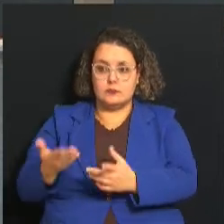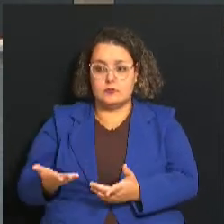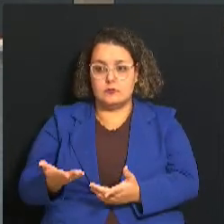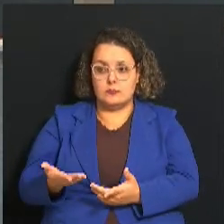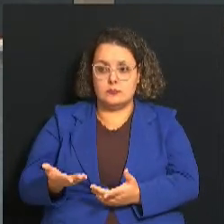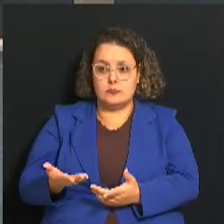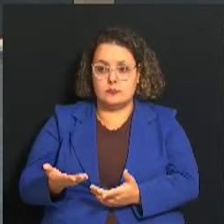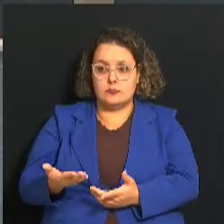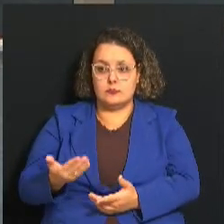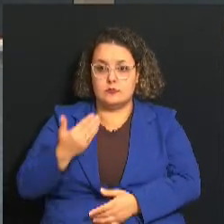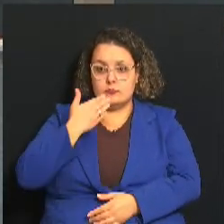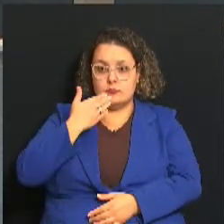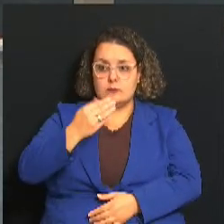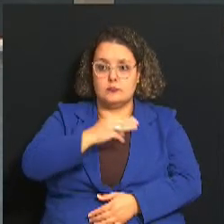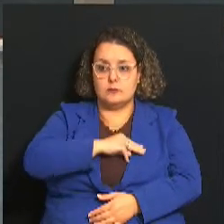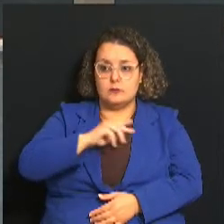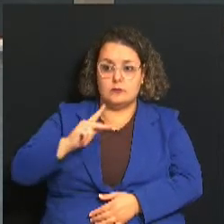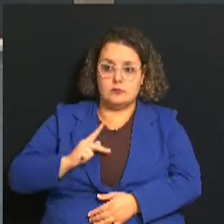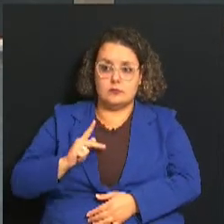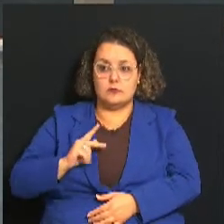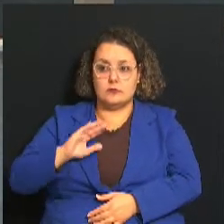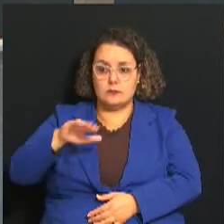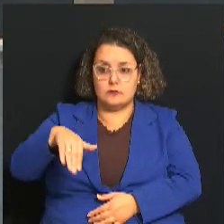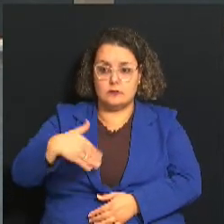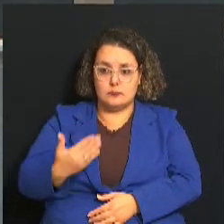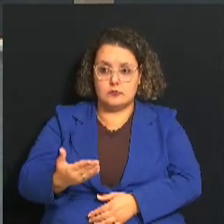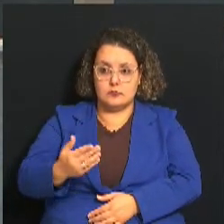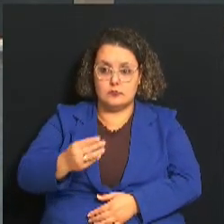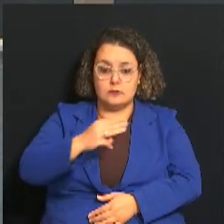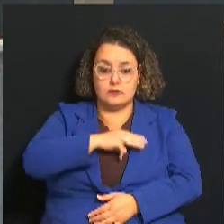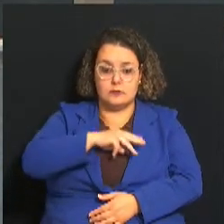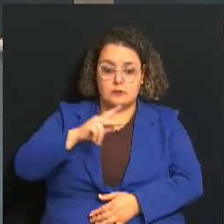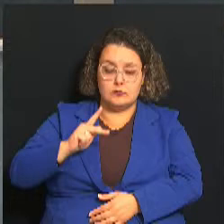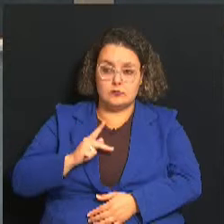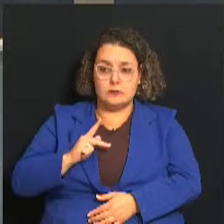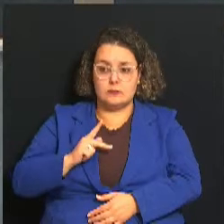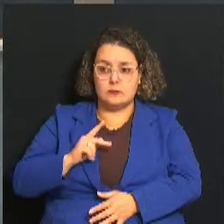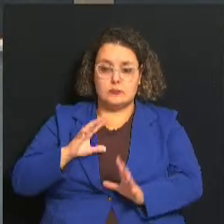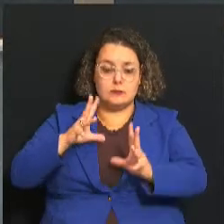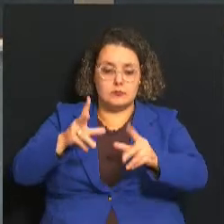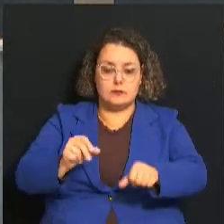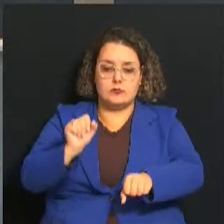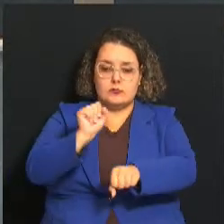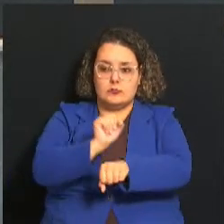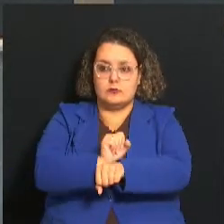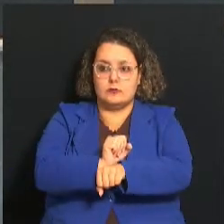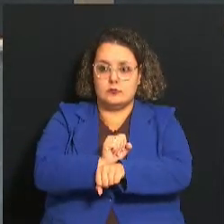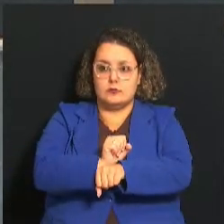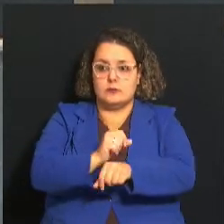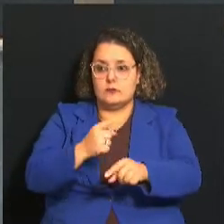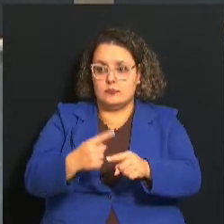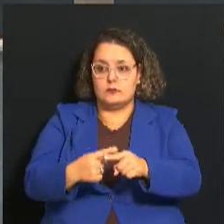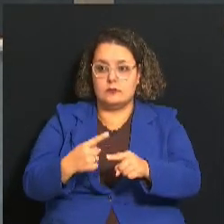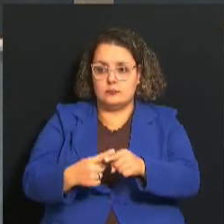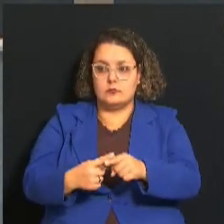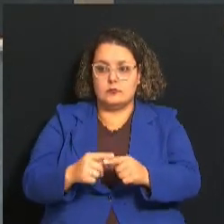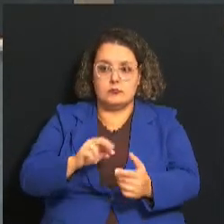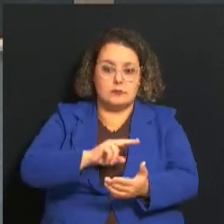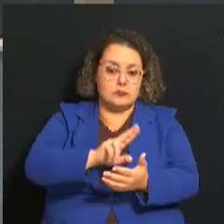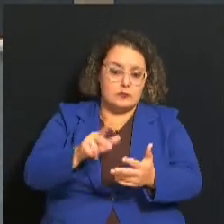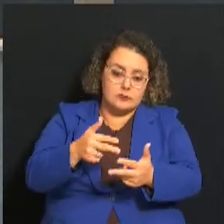ao Ministério Público. E quando a gente vai para o Ministério Público, tudo empaca, porque eles têm um monte de coisa para